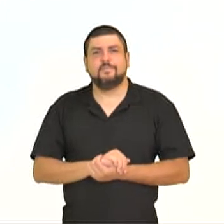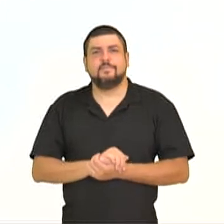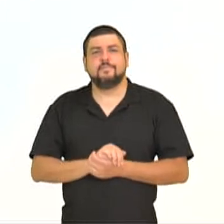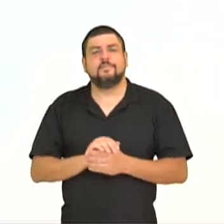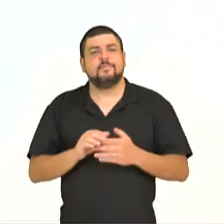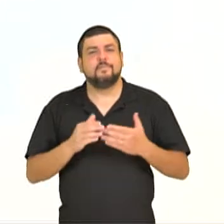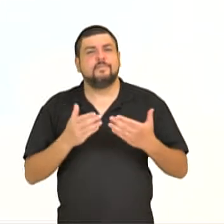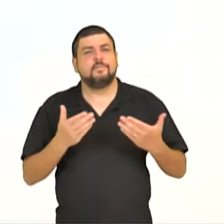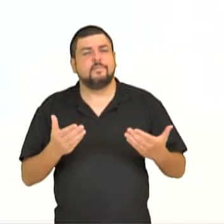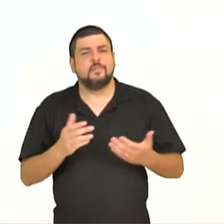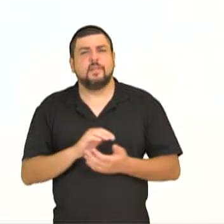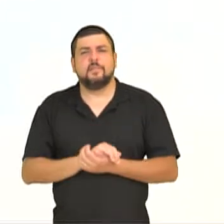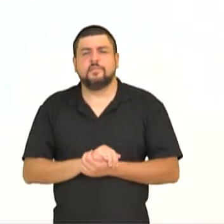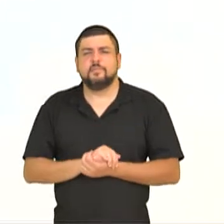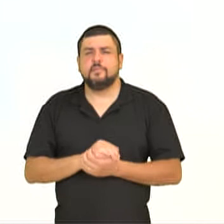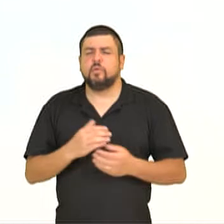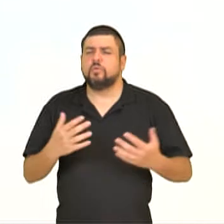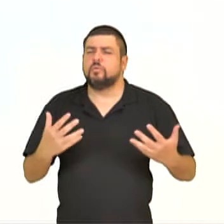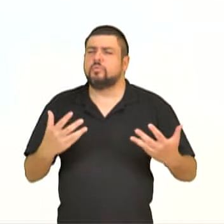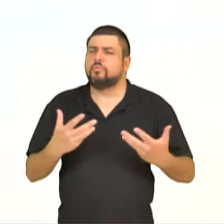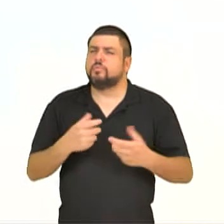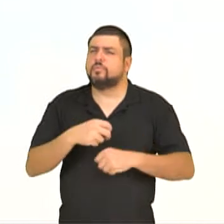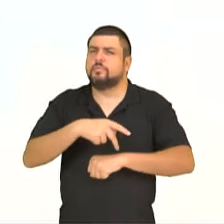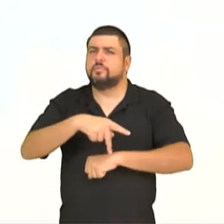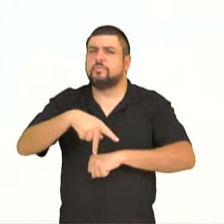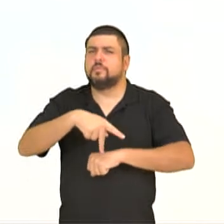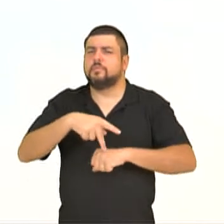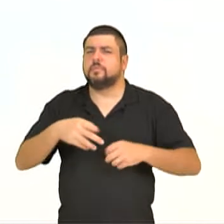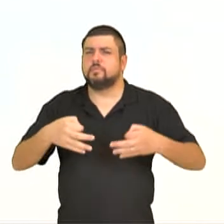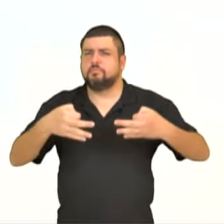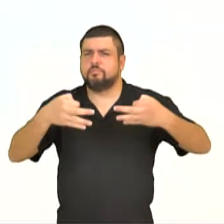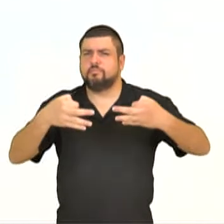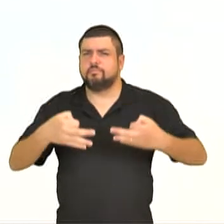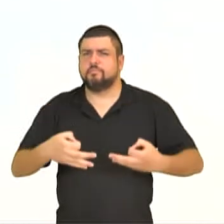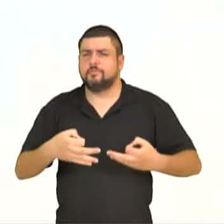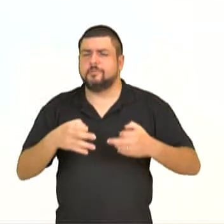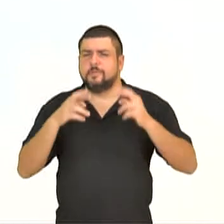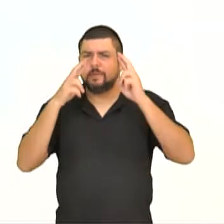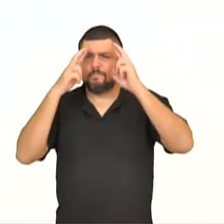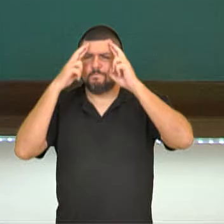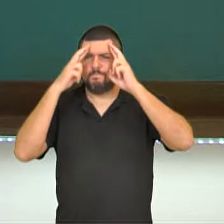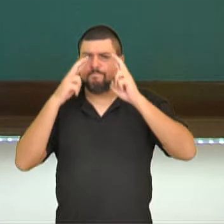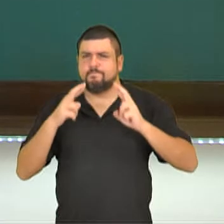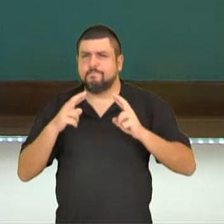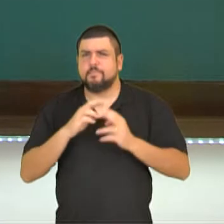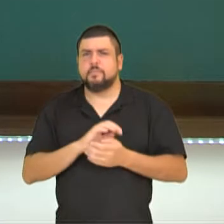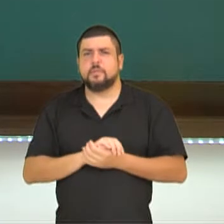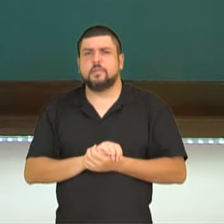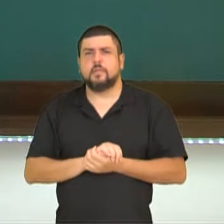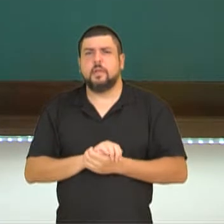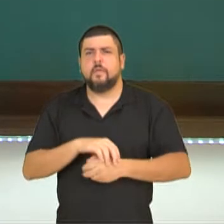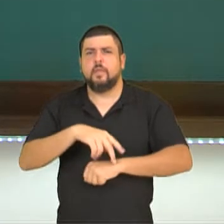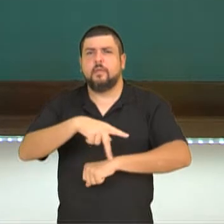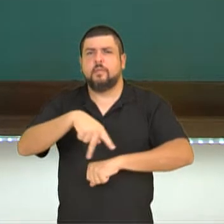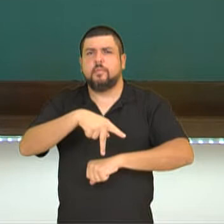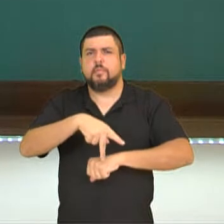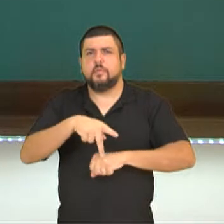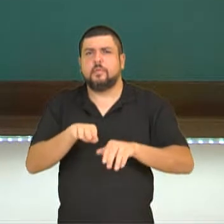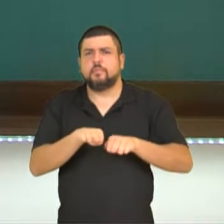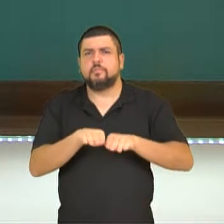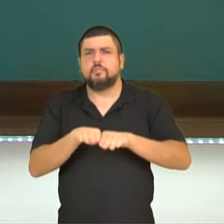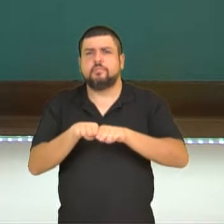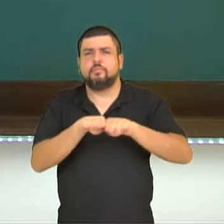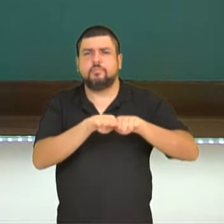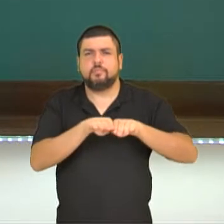chicos, que lindo seria um país justo, né? Respeitável, igual para todos. É isso que ele